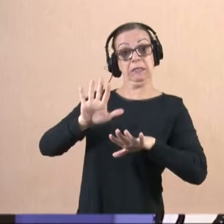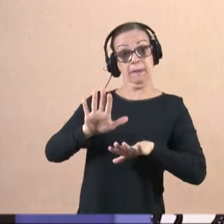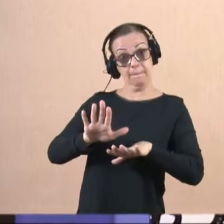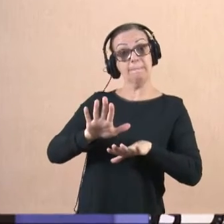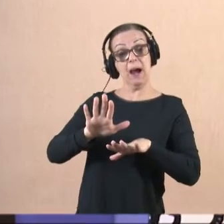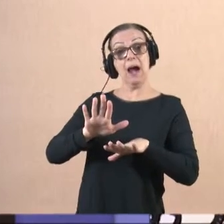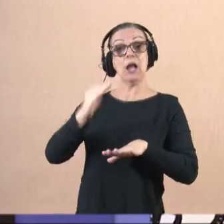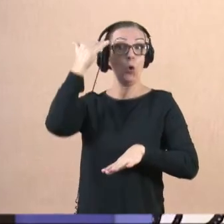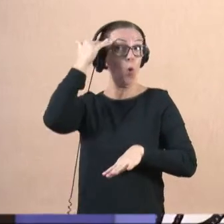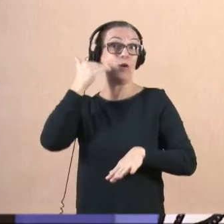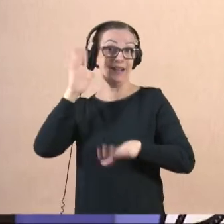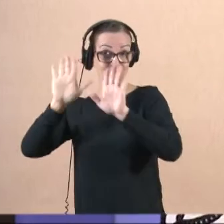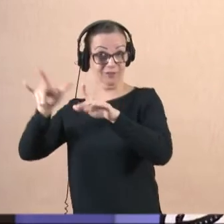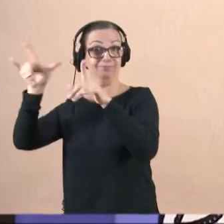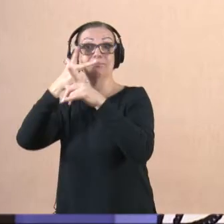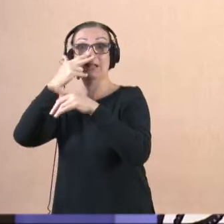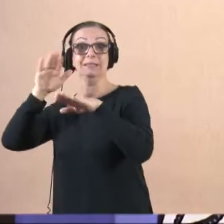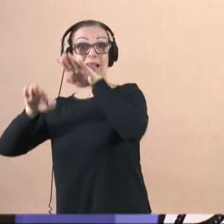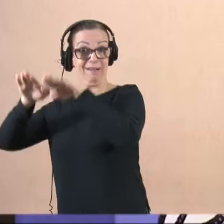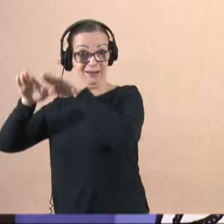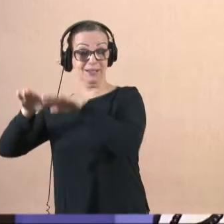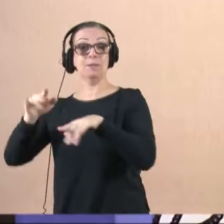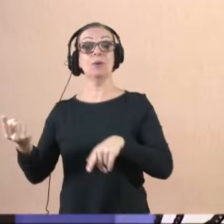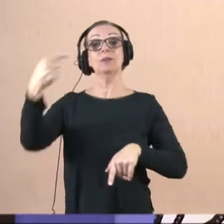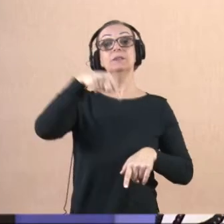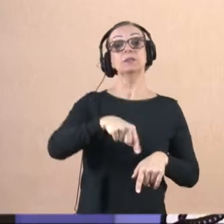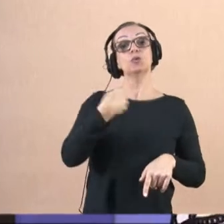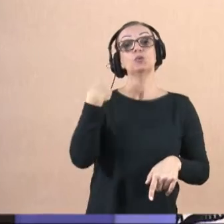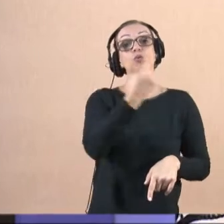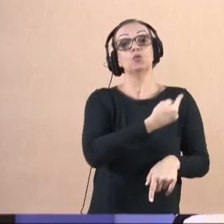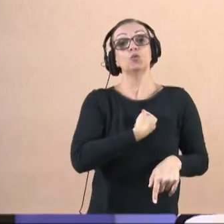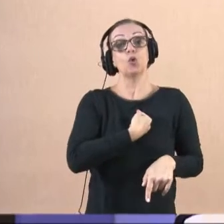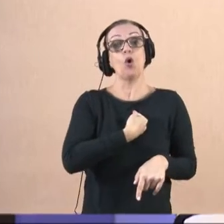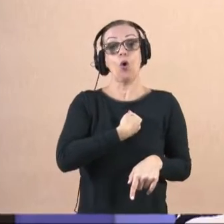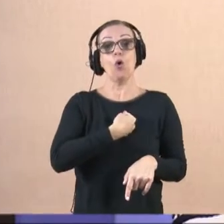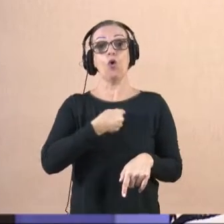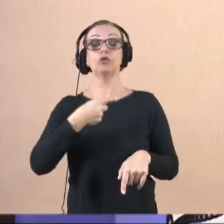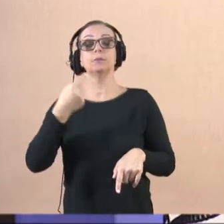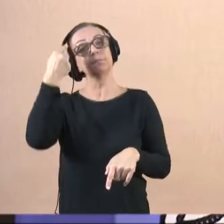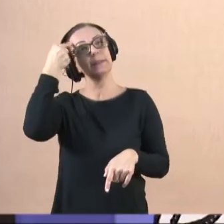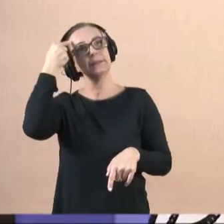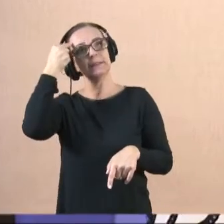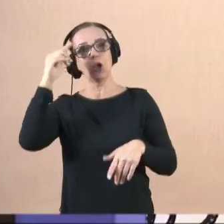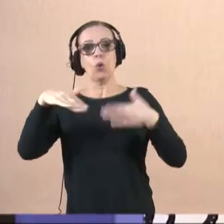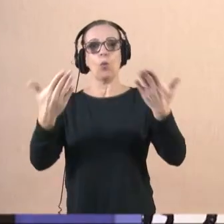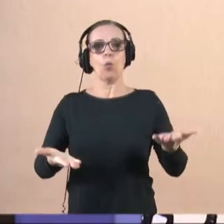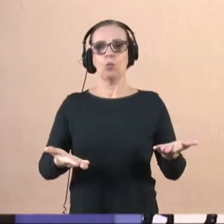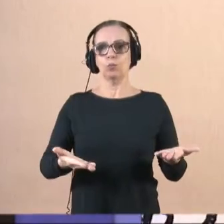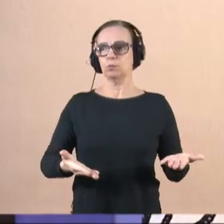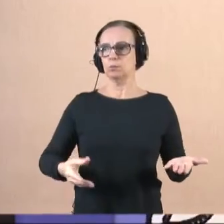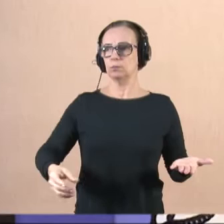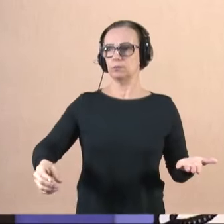sido frequentemente indicado como um dos modelos de prevenção gostaria de ouvir um pouco mais do senhor sobre a atual situação do oi